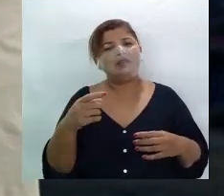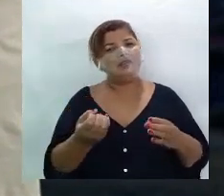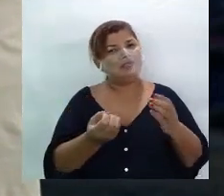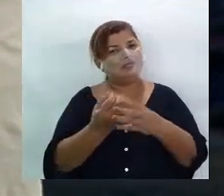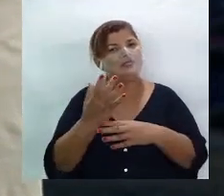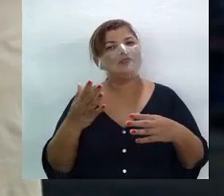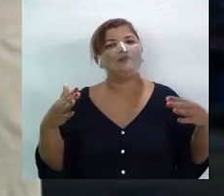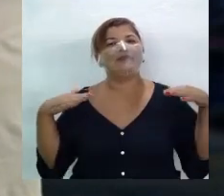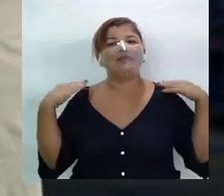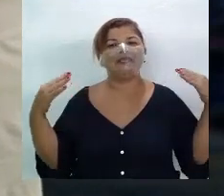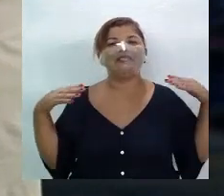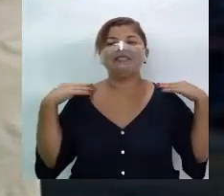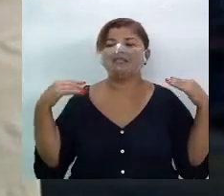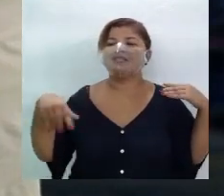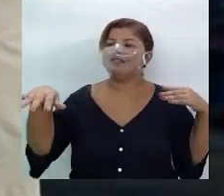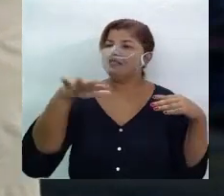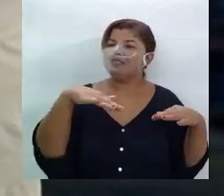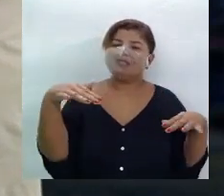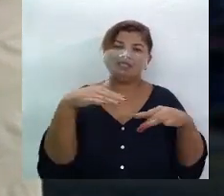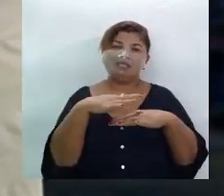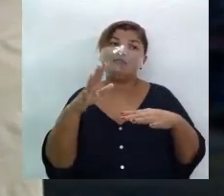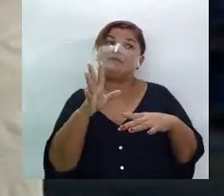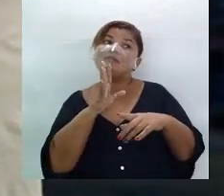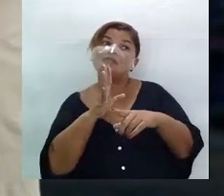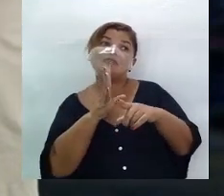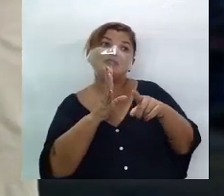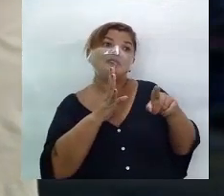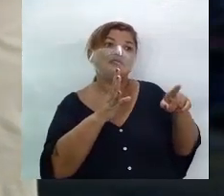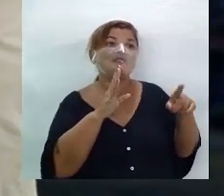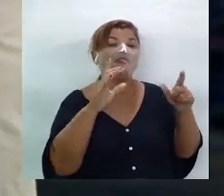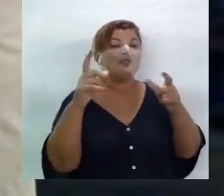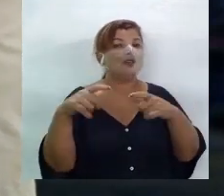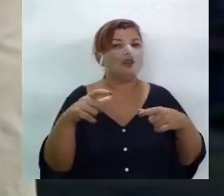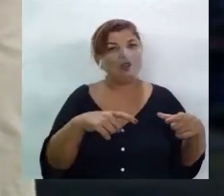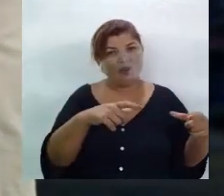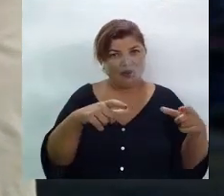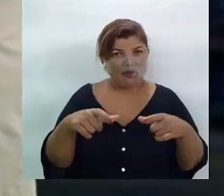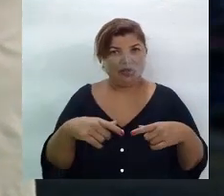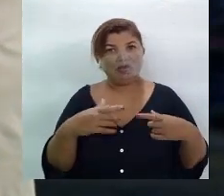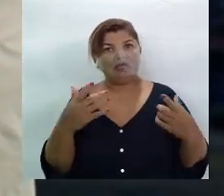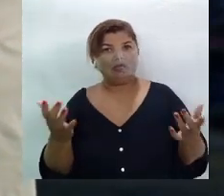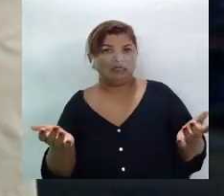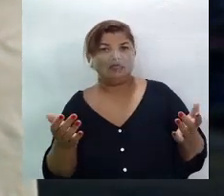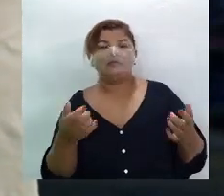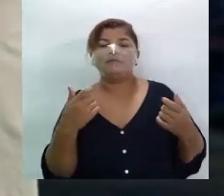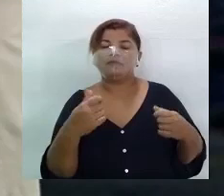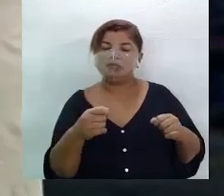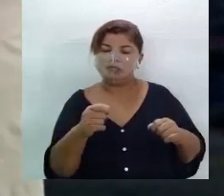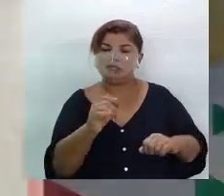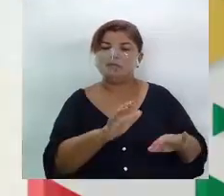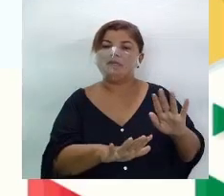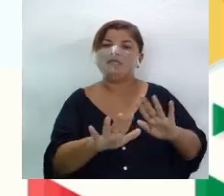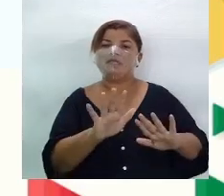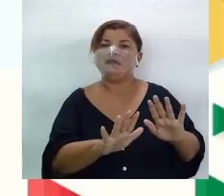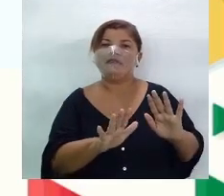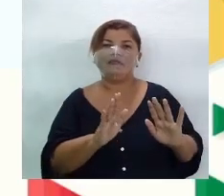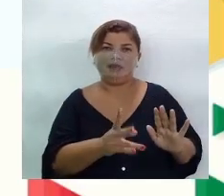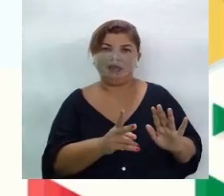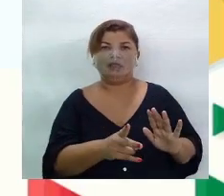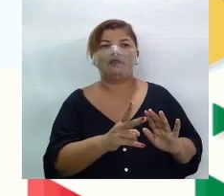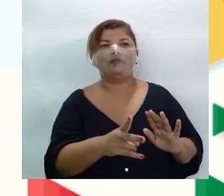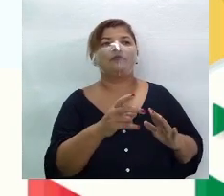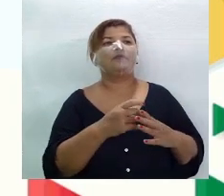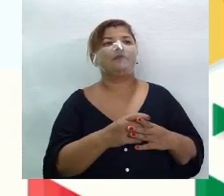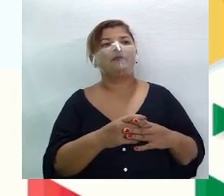em nossa cidade para conhecer esses lugares que eu acho que deveriam ser e devem ser preservados. Na tela, nós temos aqui